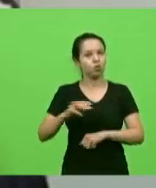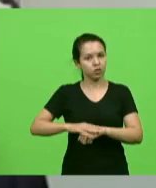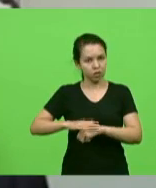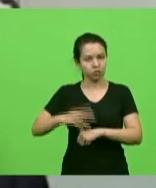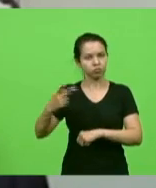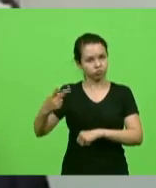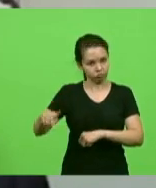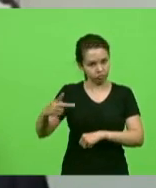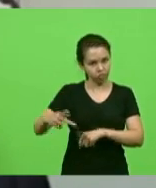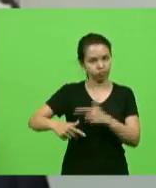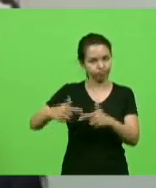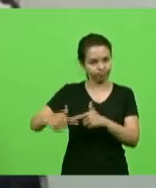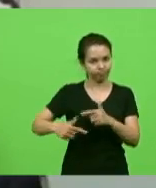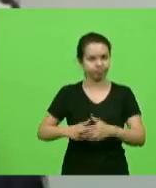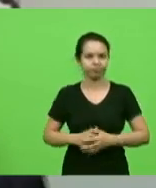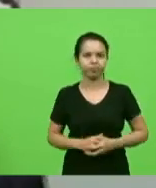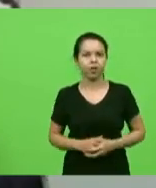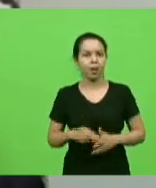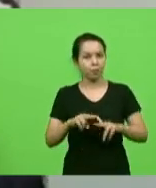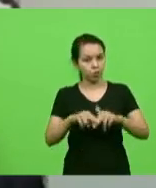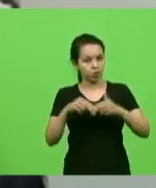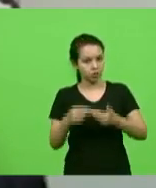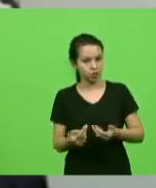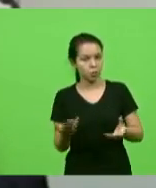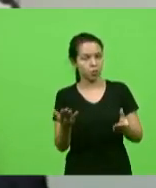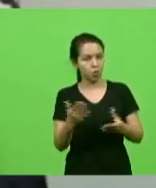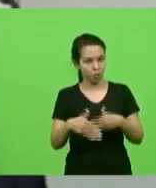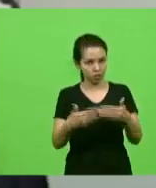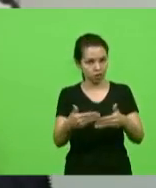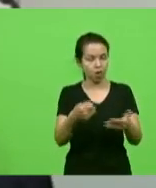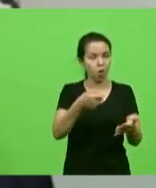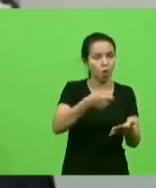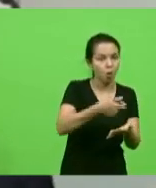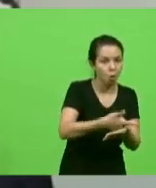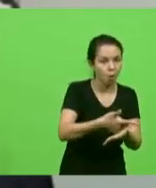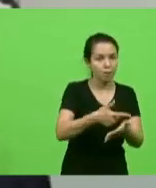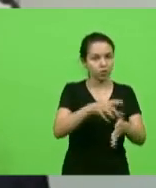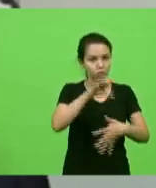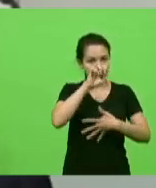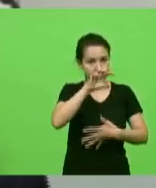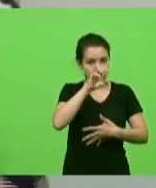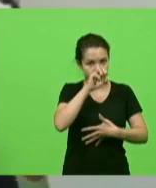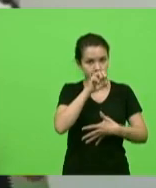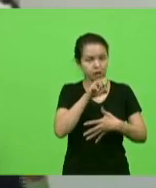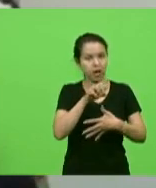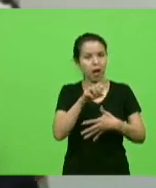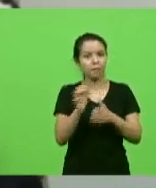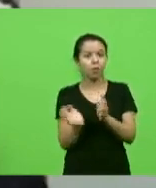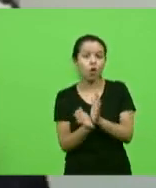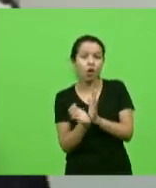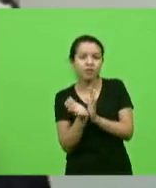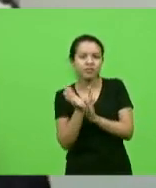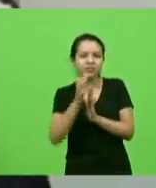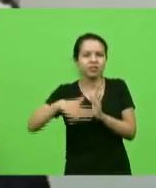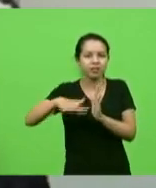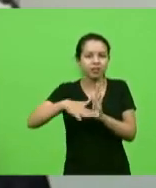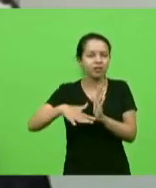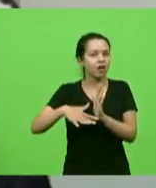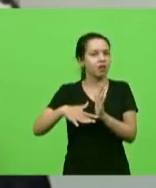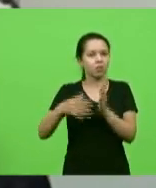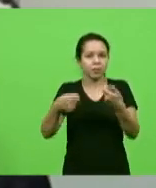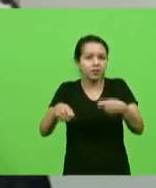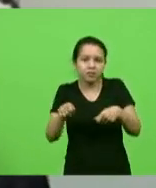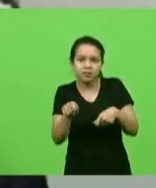função é por isso que esse processo da compra dos respiradores a parte burocrática nem tinha que passar pelo